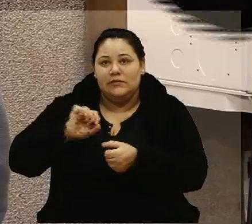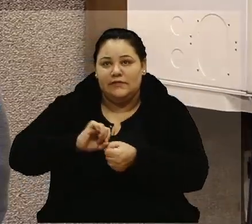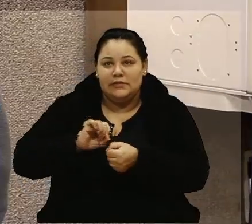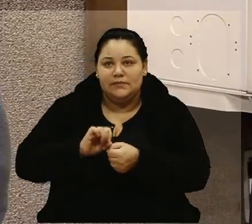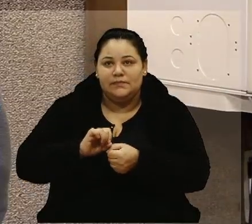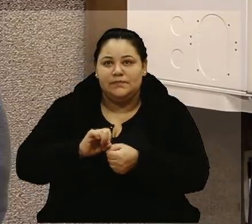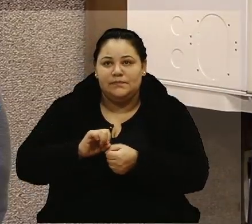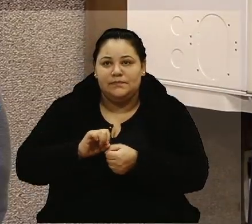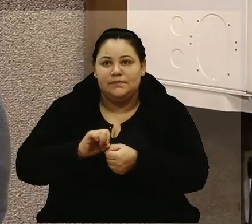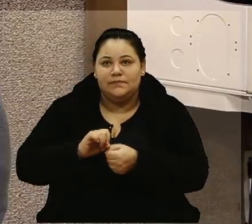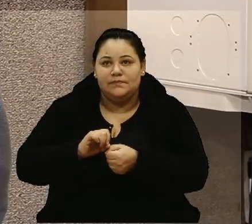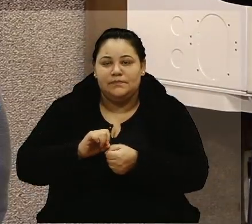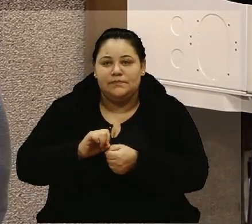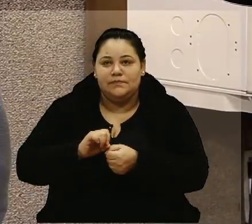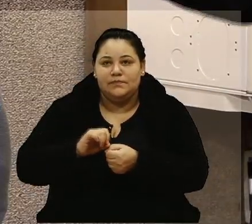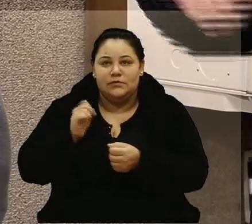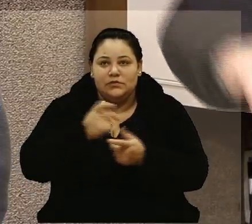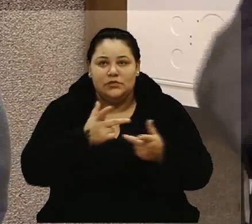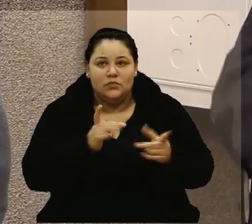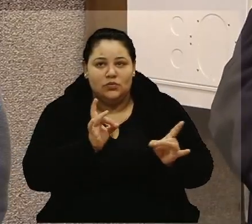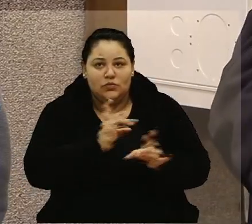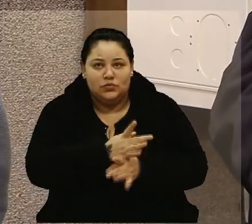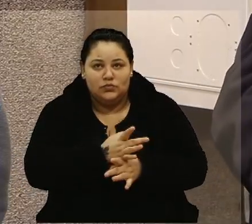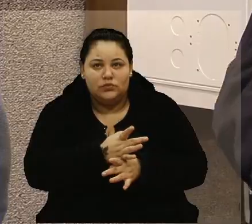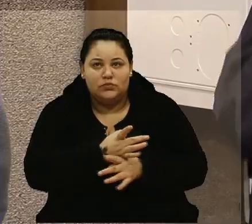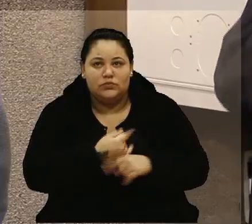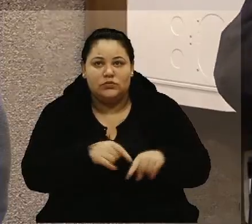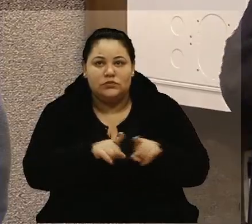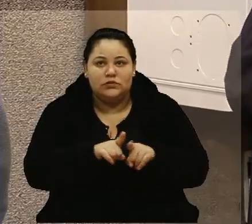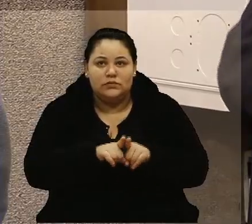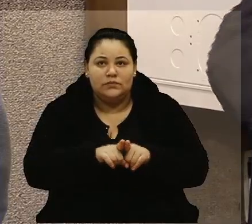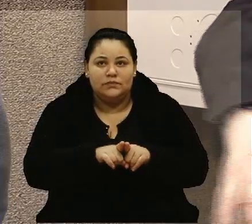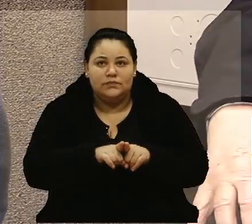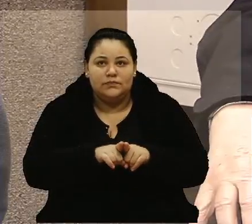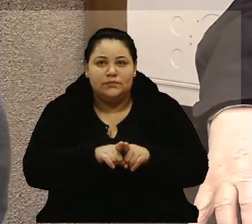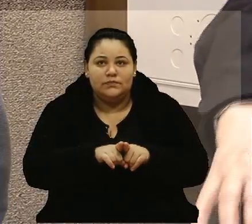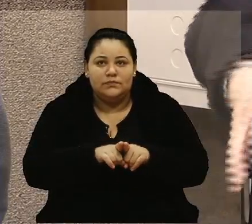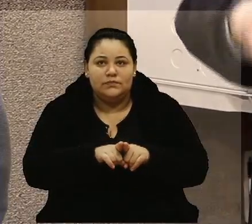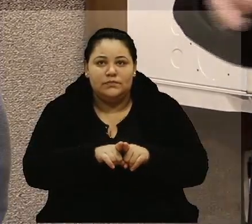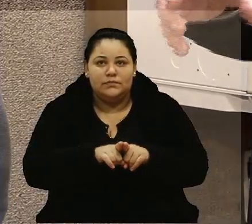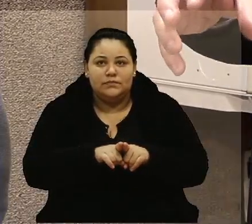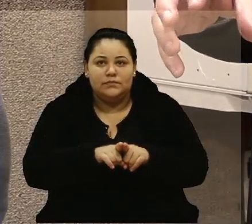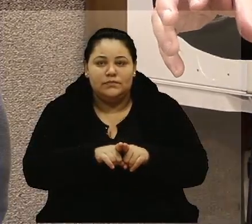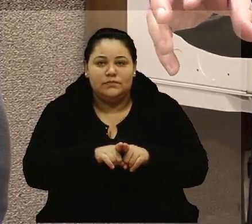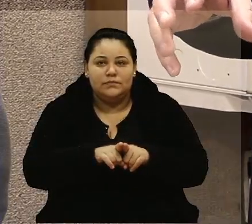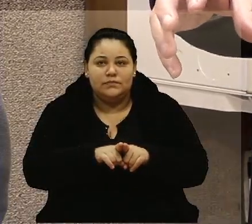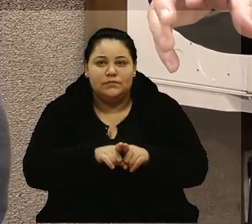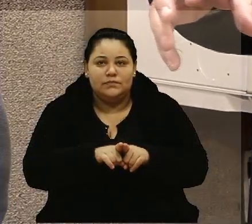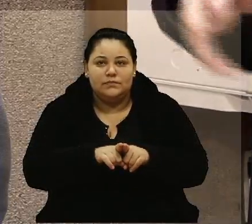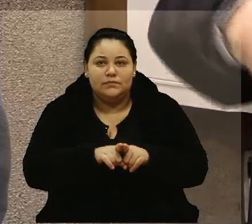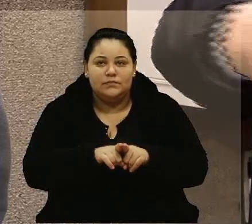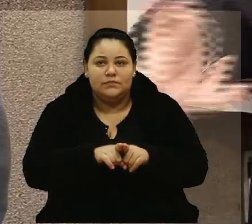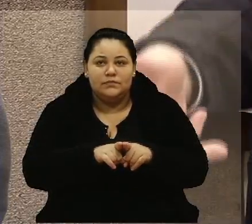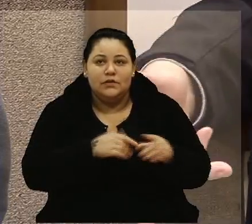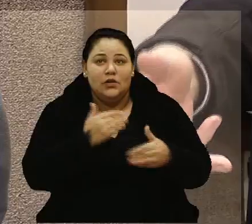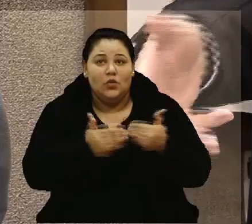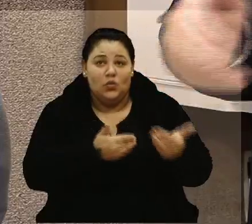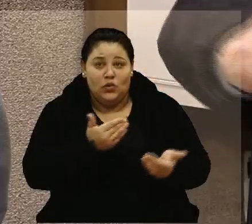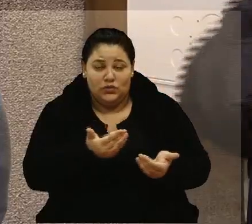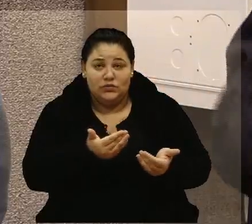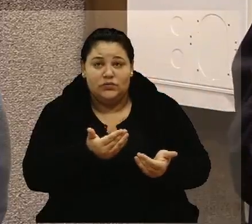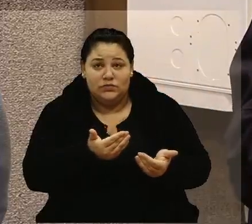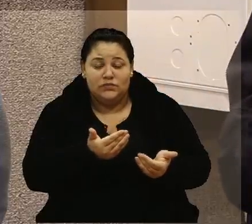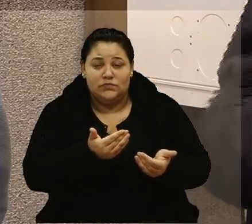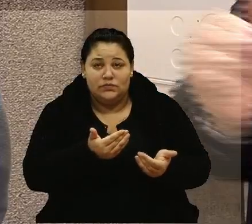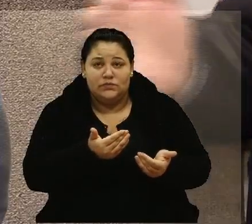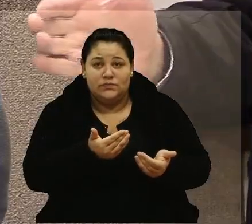As estações estão prontas, aguardando lá que o esgoto chegue. O separador absoluto, quando se ligar na rede,